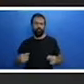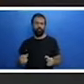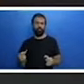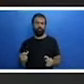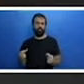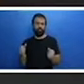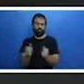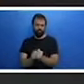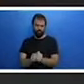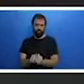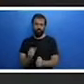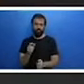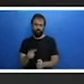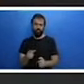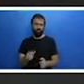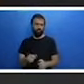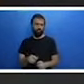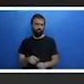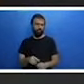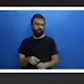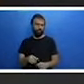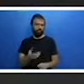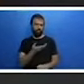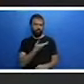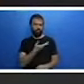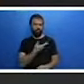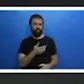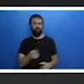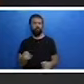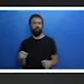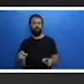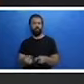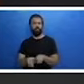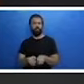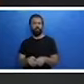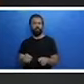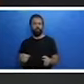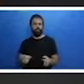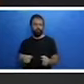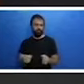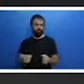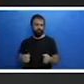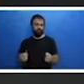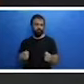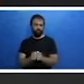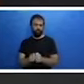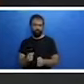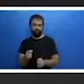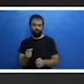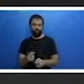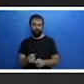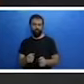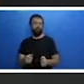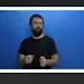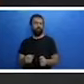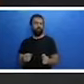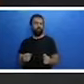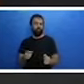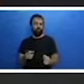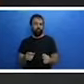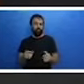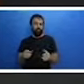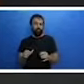a futuramente quando vocês puderem estar juntos né com os seus familiares a desafiar você mesmo sempre tá se